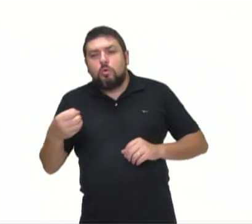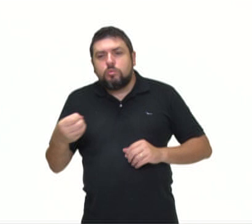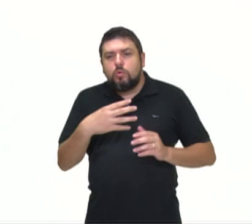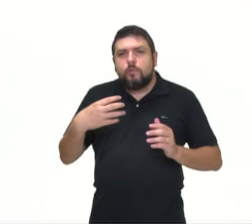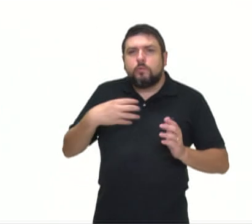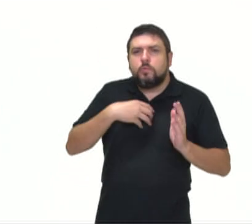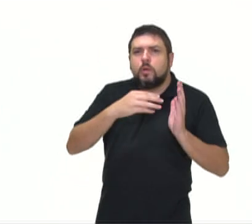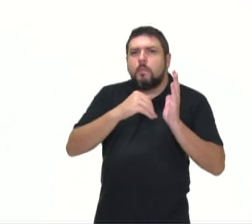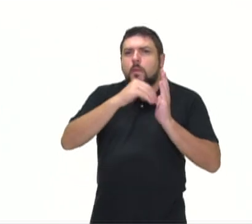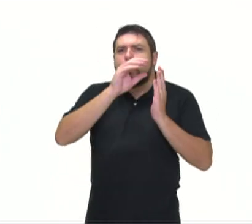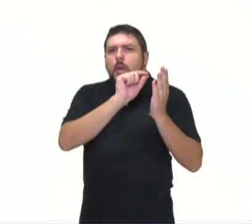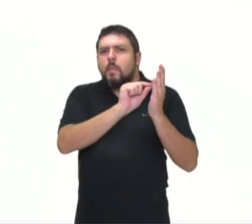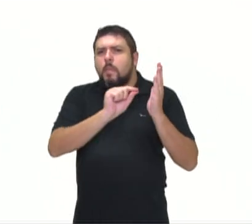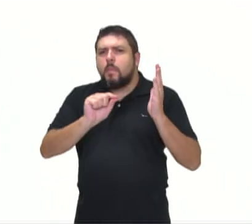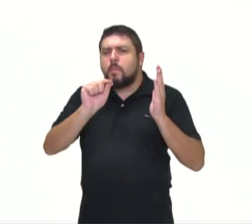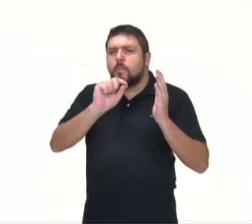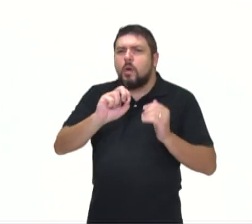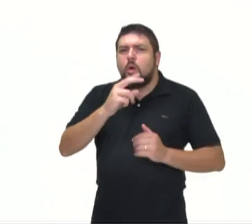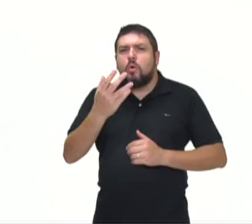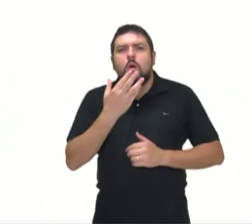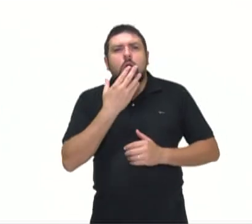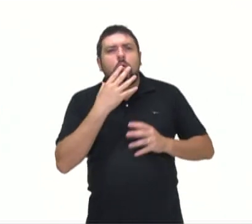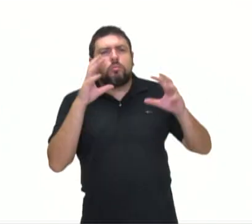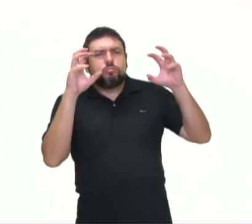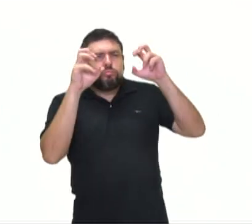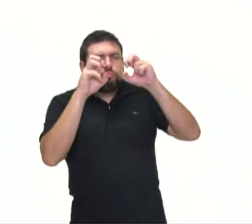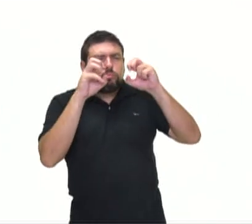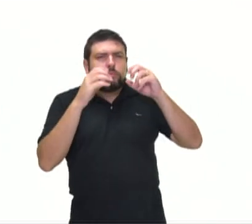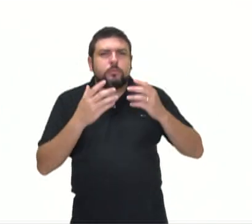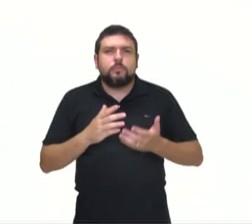uso de cores opacas, sem luz? Justifique.